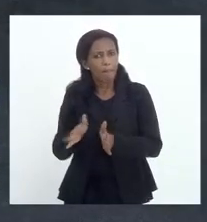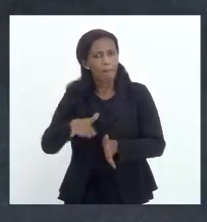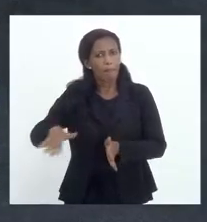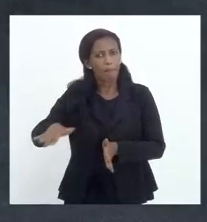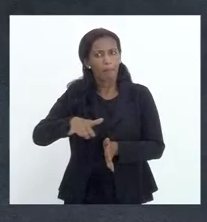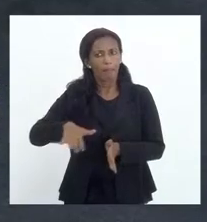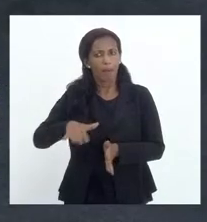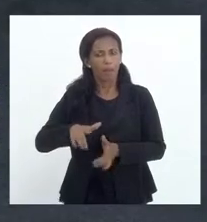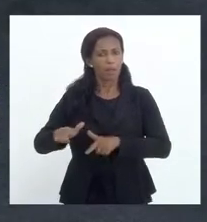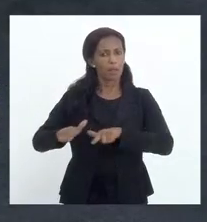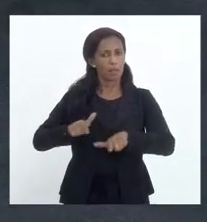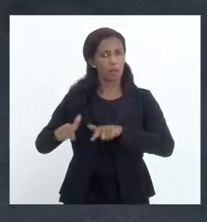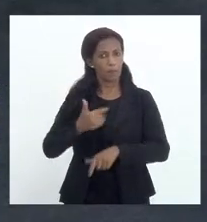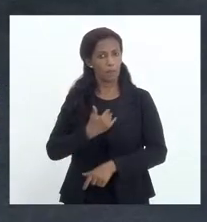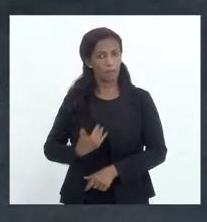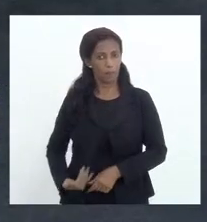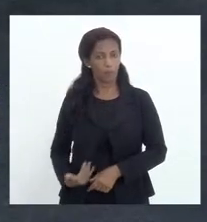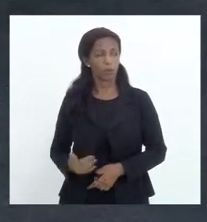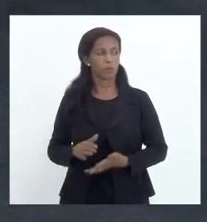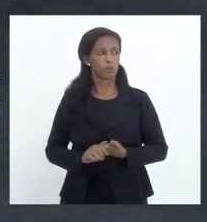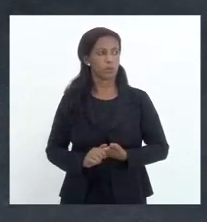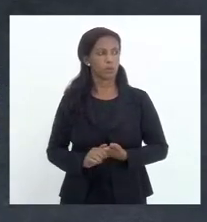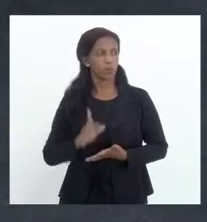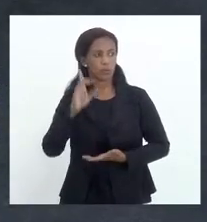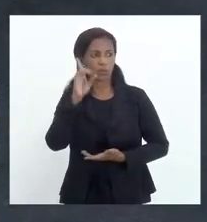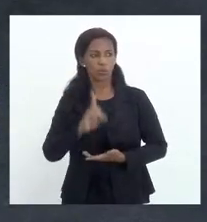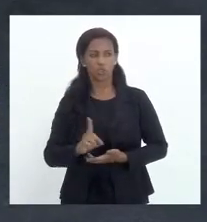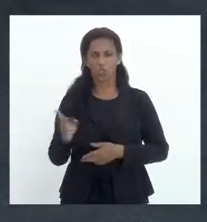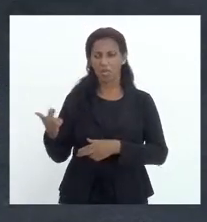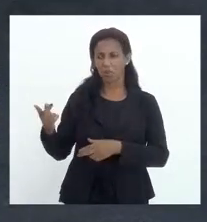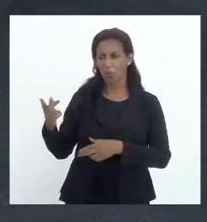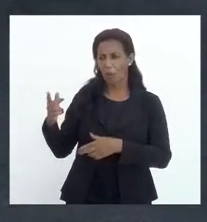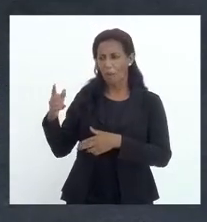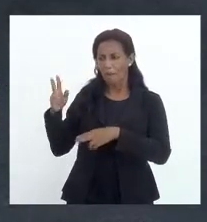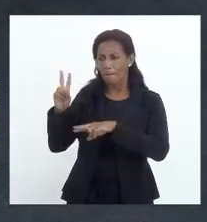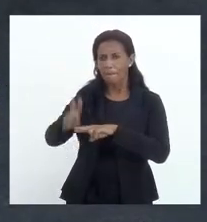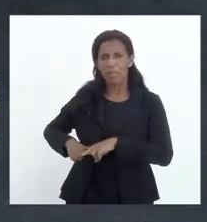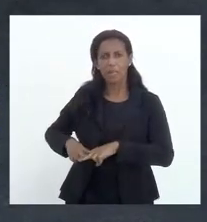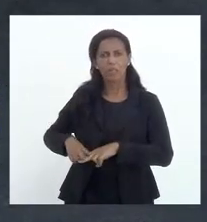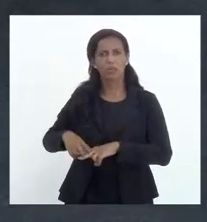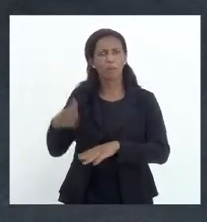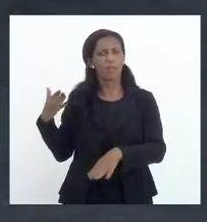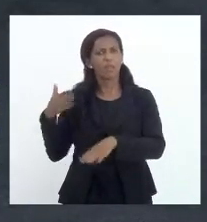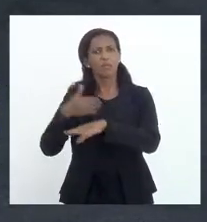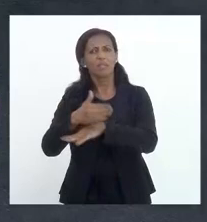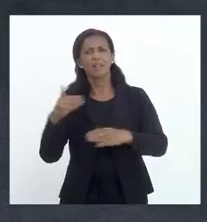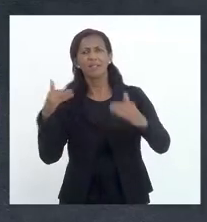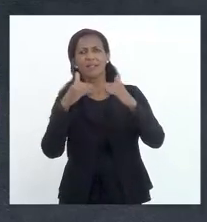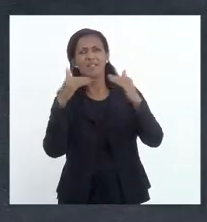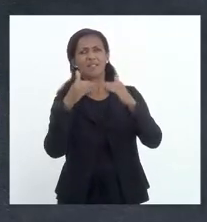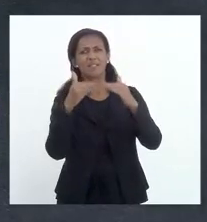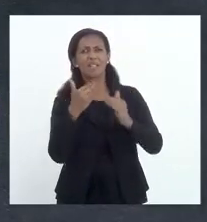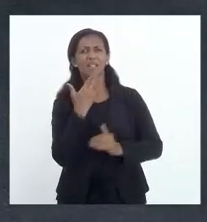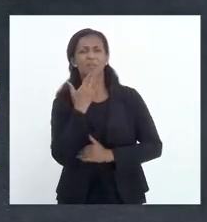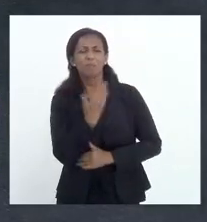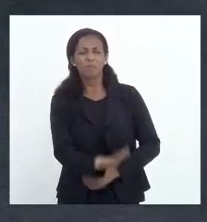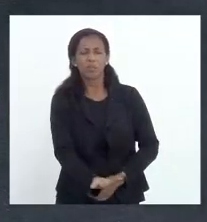desses passivos dos servidores públicos que estão represados com seus direitos presos, para que a gente não tenha que entrar nesse teto e aí ter que